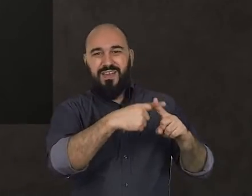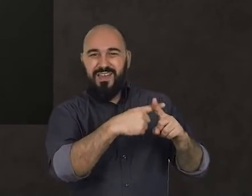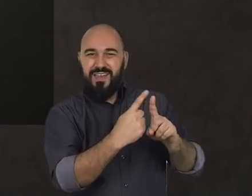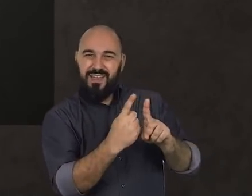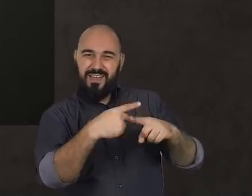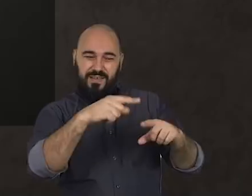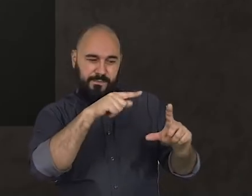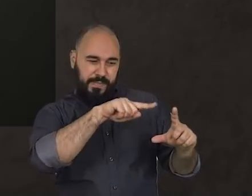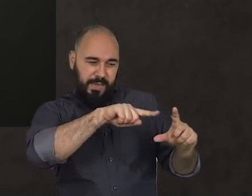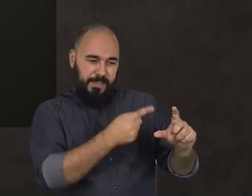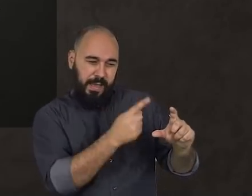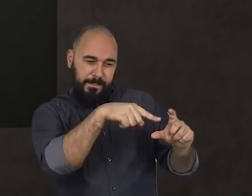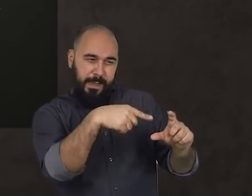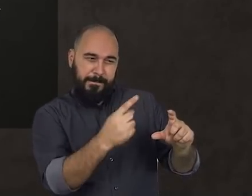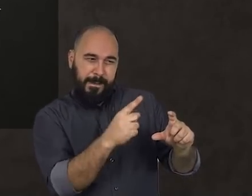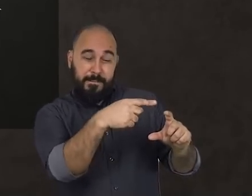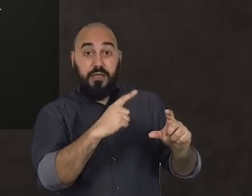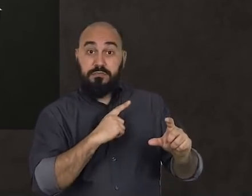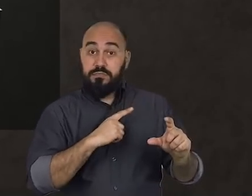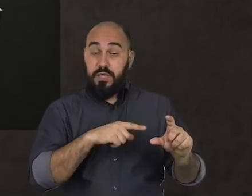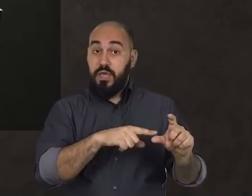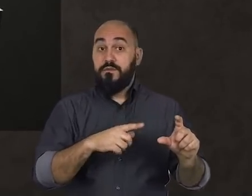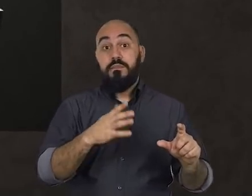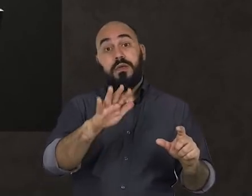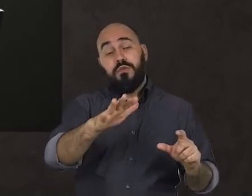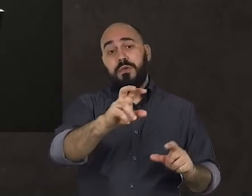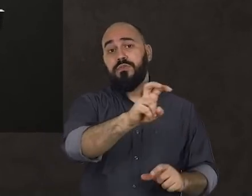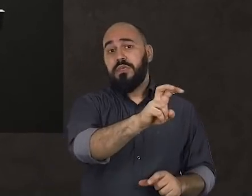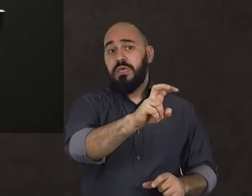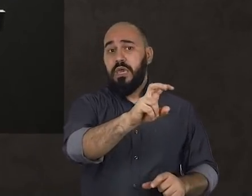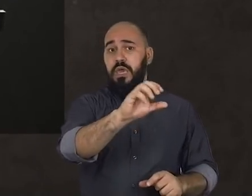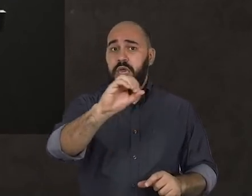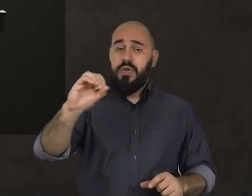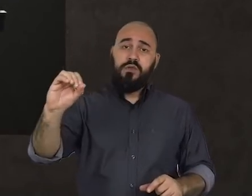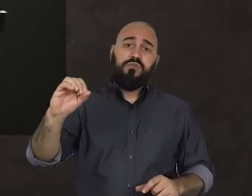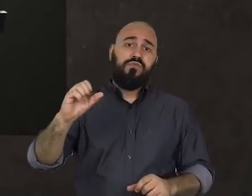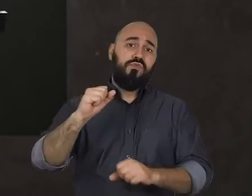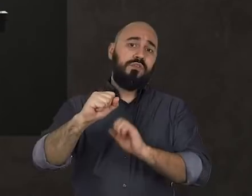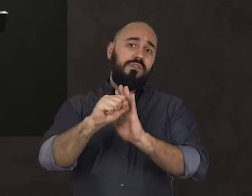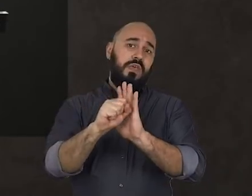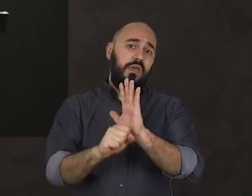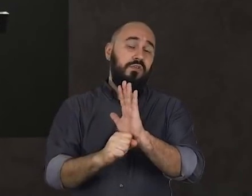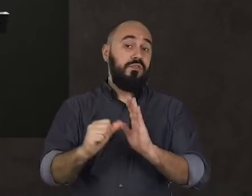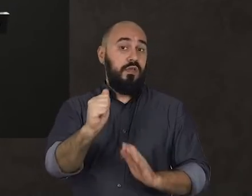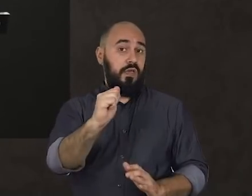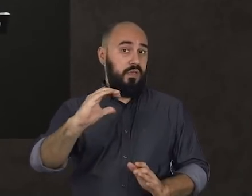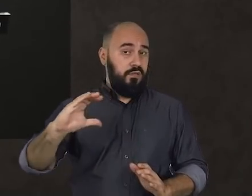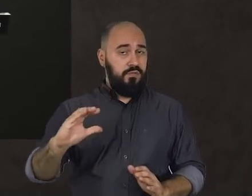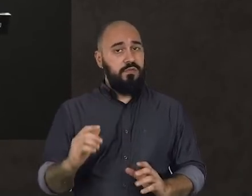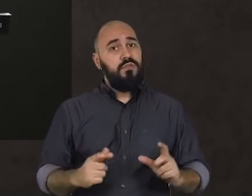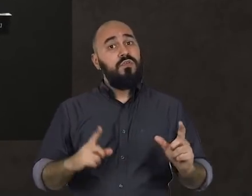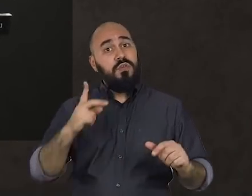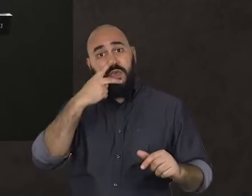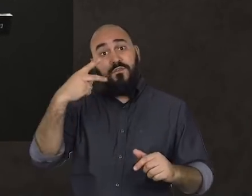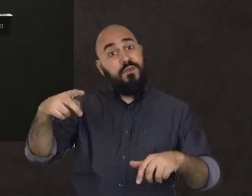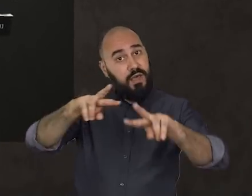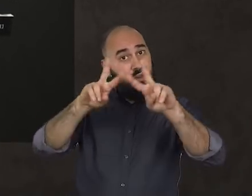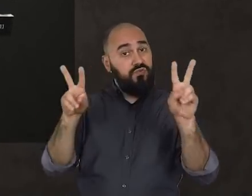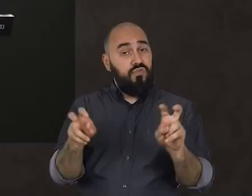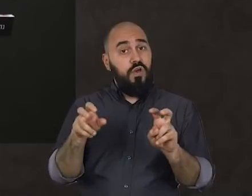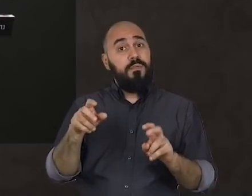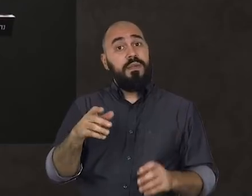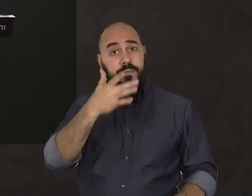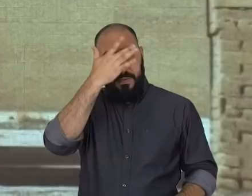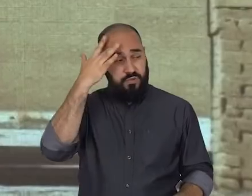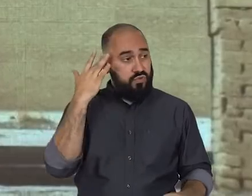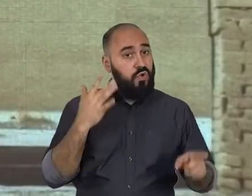datados do 6º e 5º séculos a.C., que pertenceram à comunidade de judeus exilados na Babilônia após a